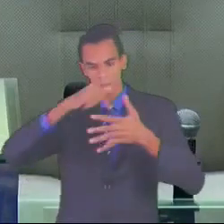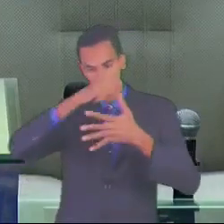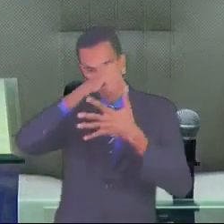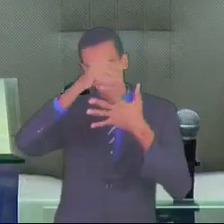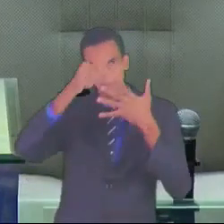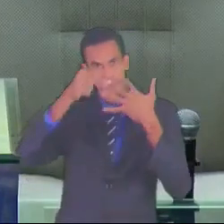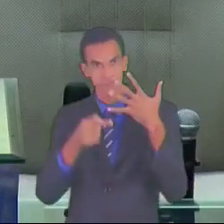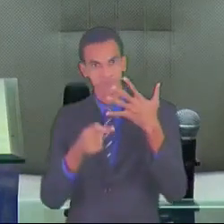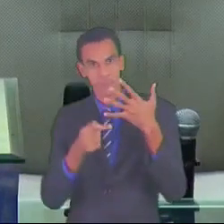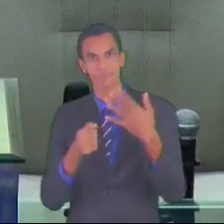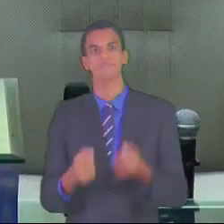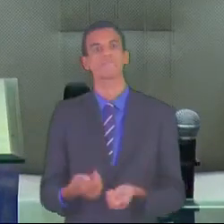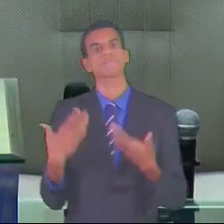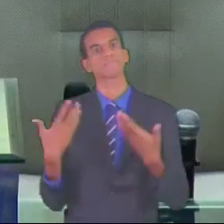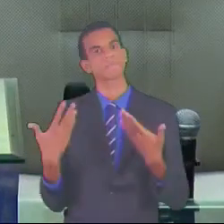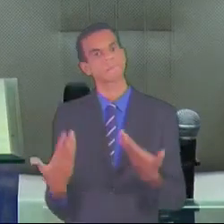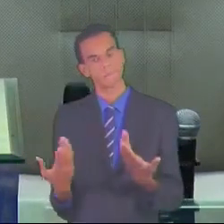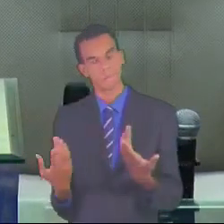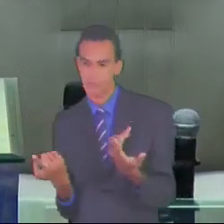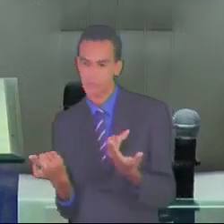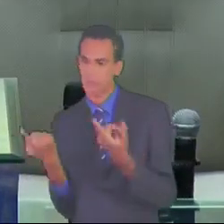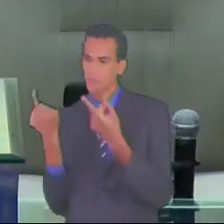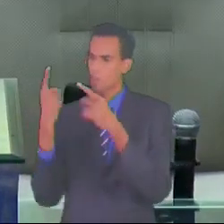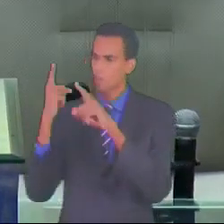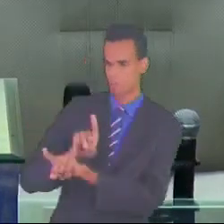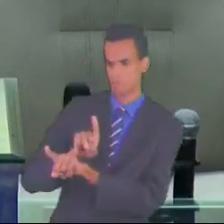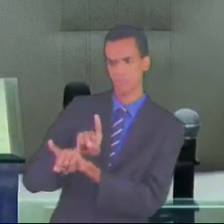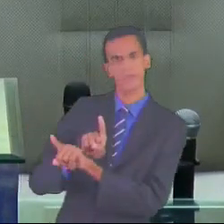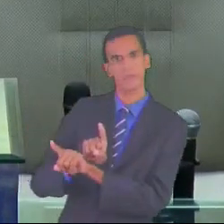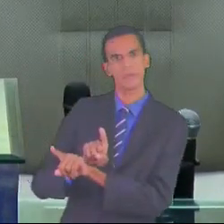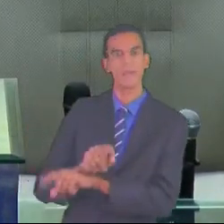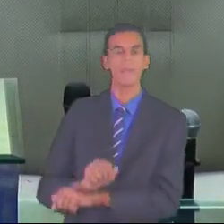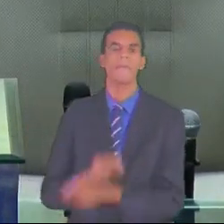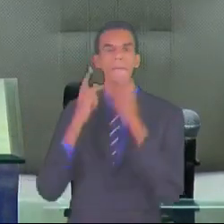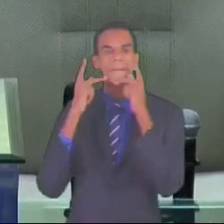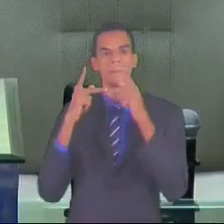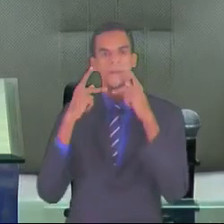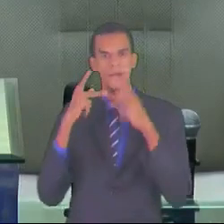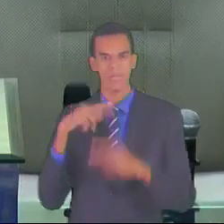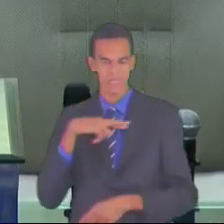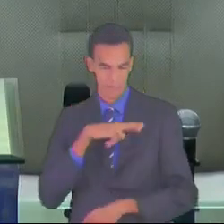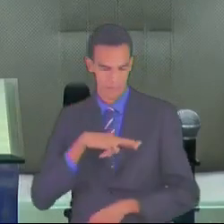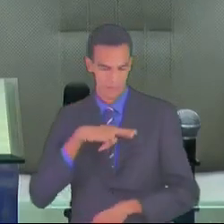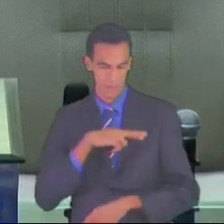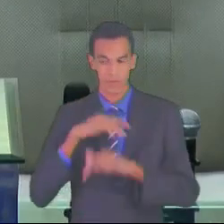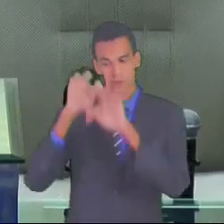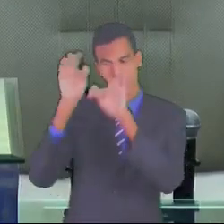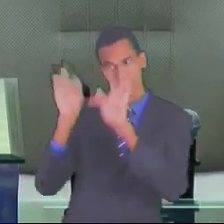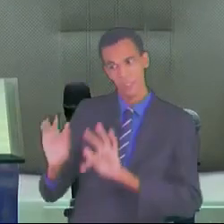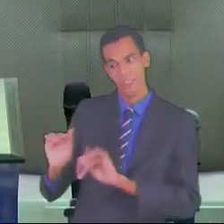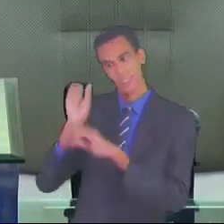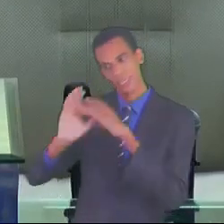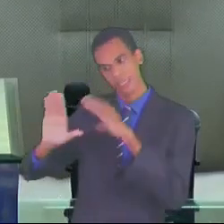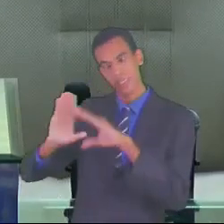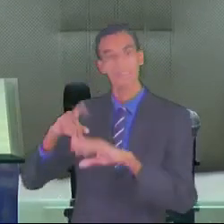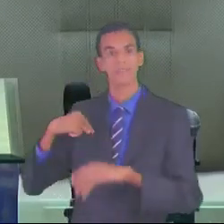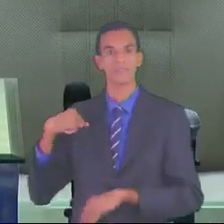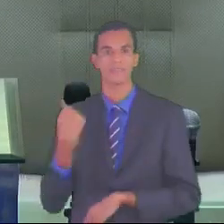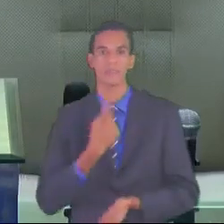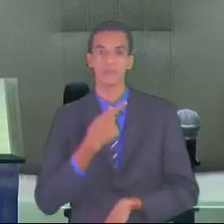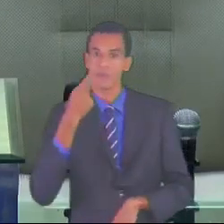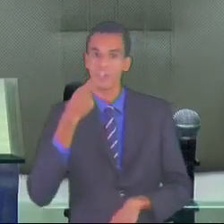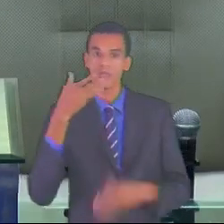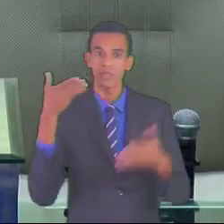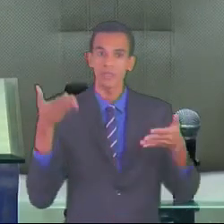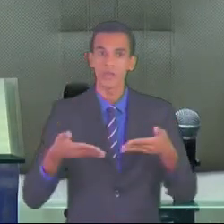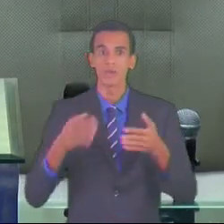Parece uma contraditória a palavra de Rute, o hino Felicidade, e nós estamos falando no texto